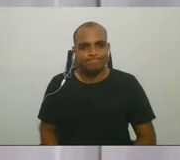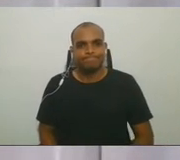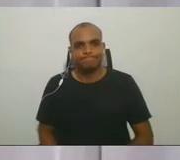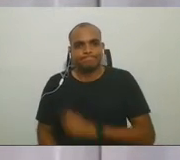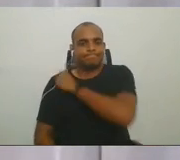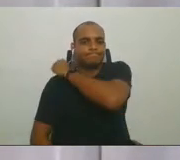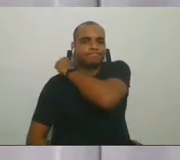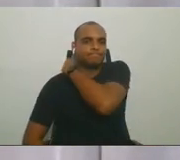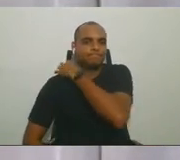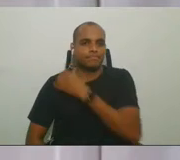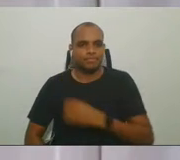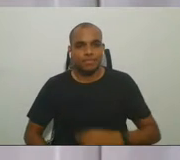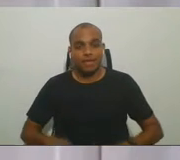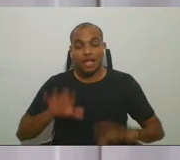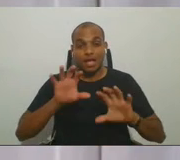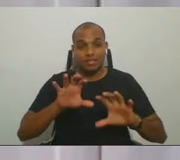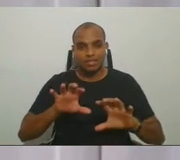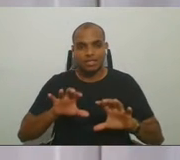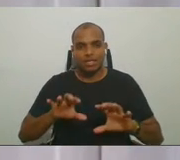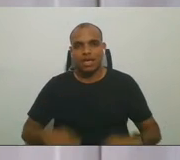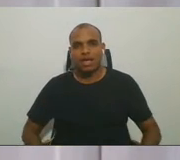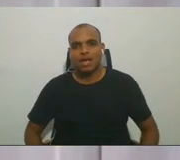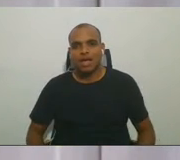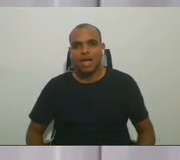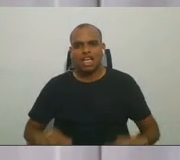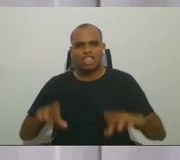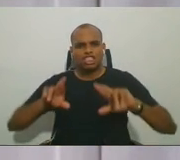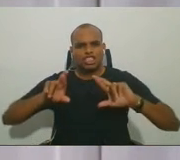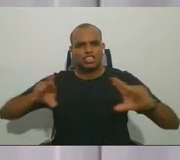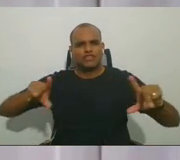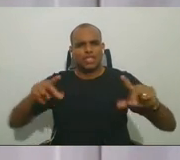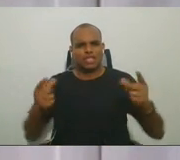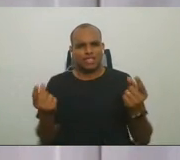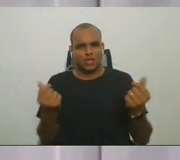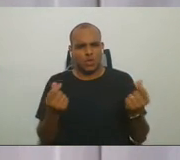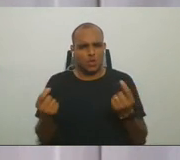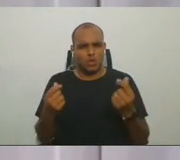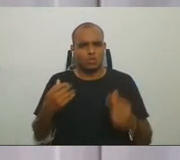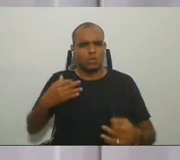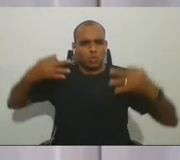De tal modo que a materialidade econômica é absolutamente injusta,